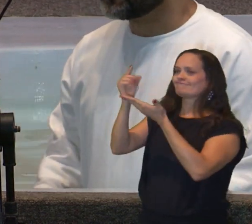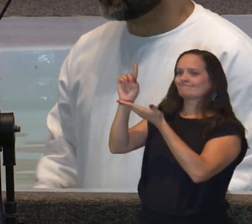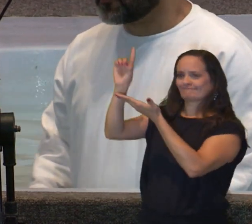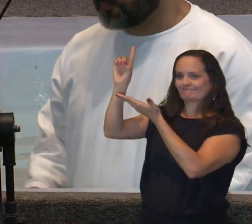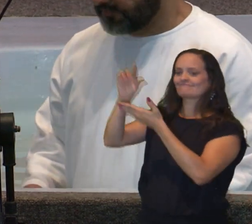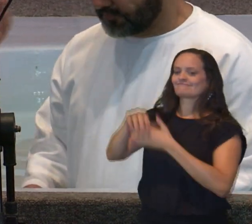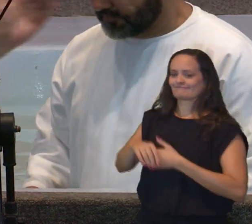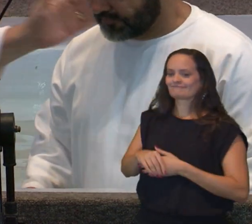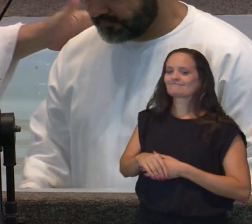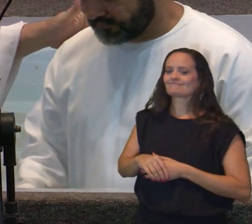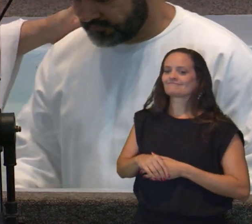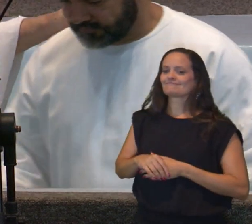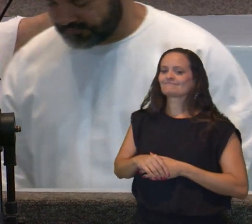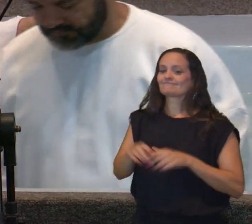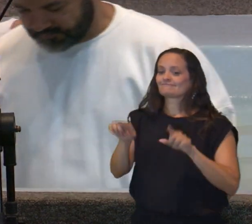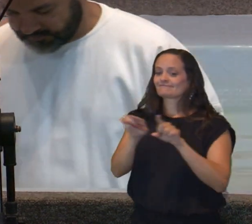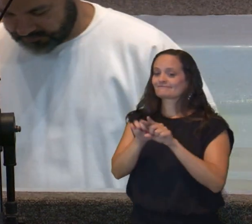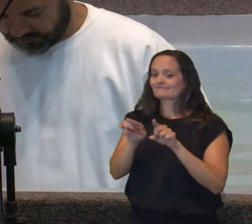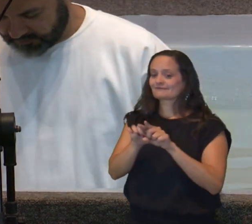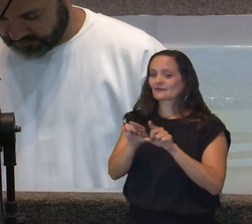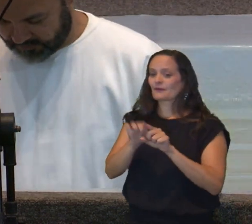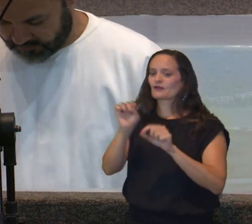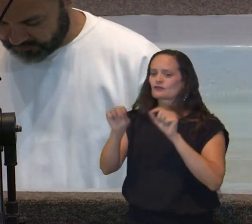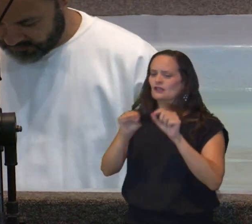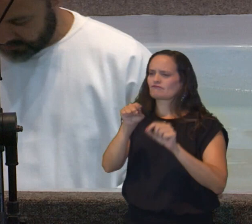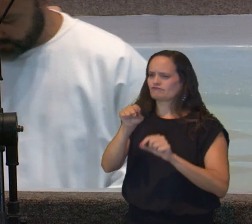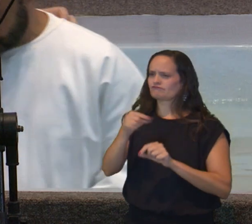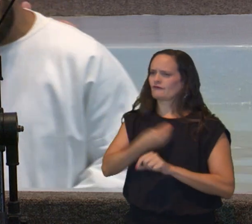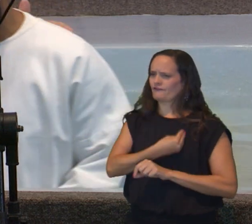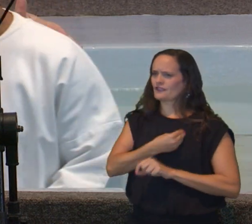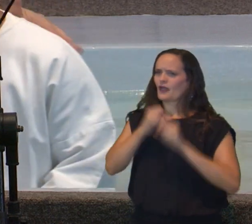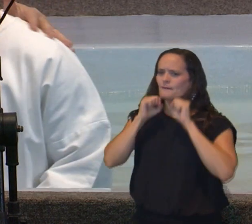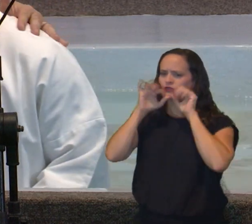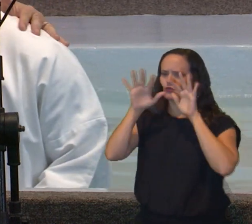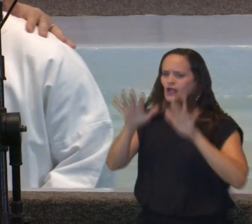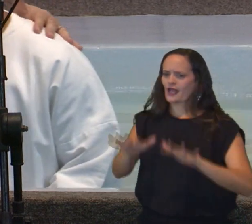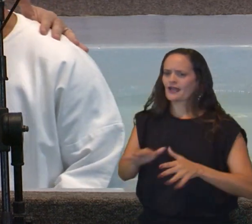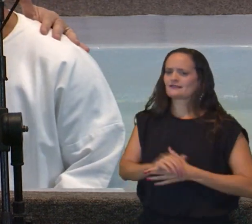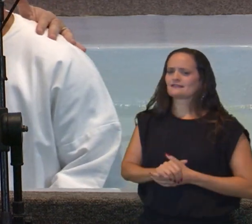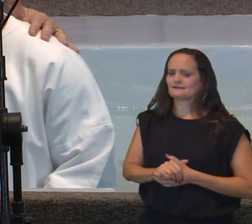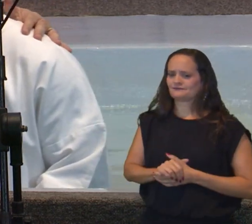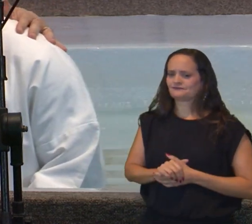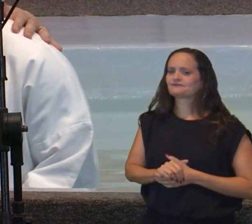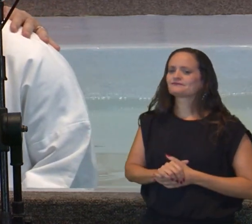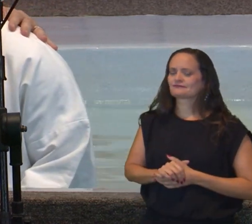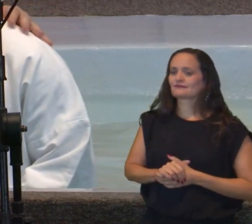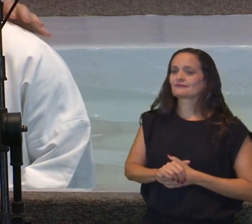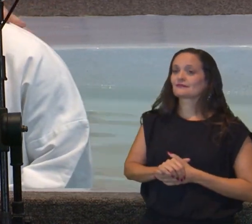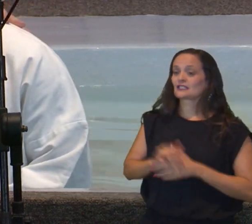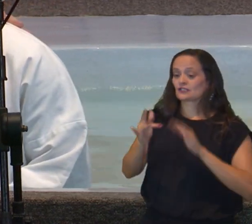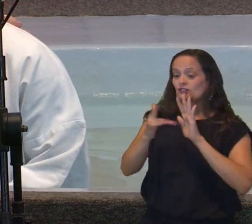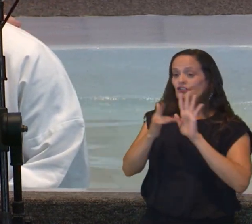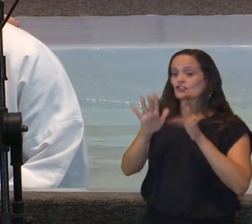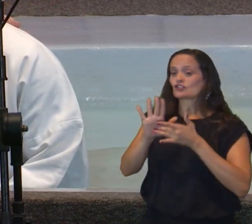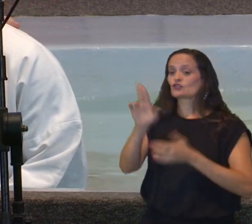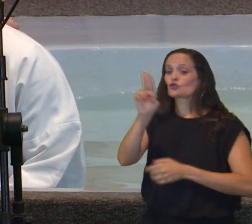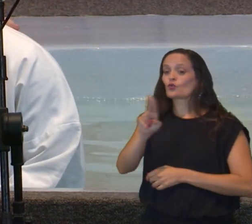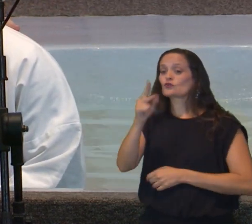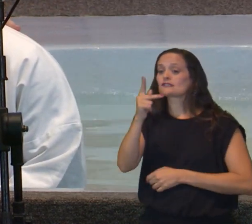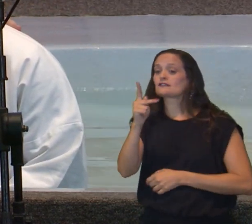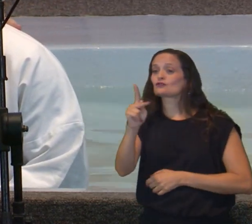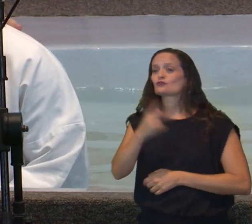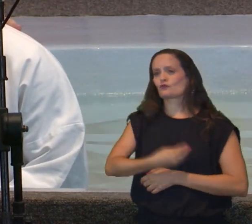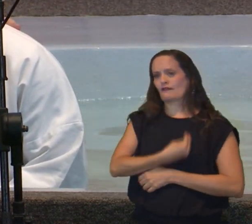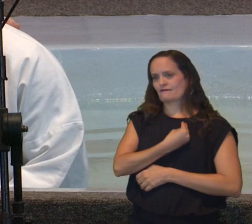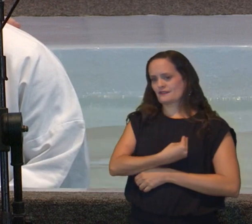E é um testemunho também muito abençoador, Sérgio, que Deus use a sua vida para tocar tantos